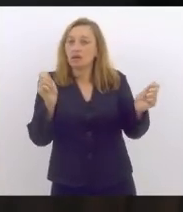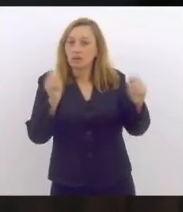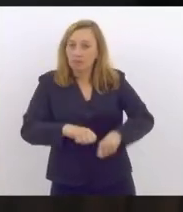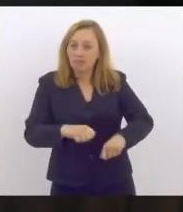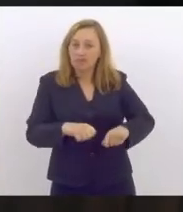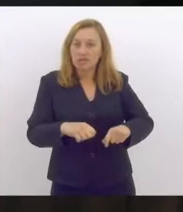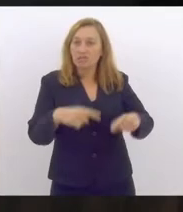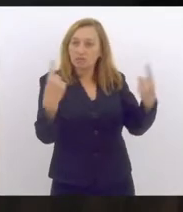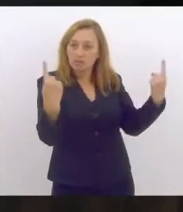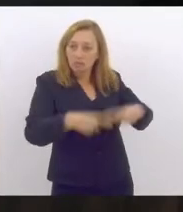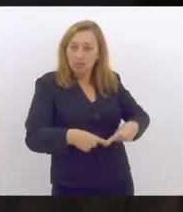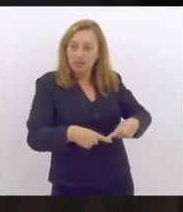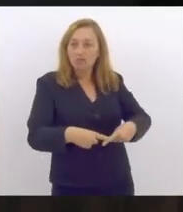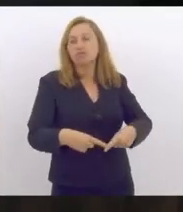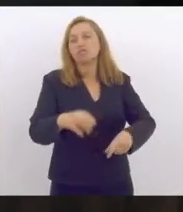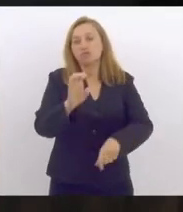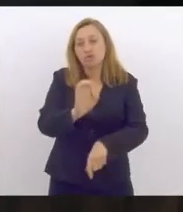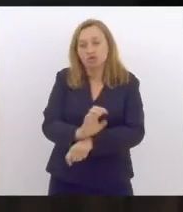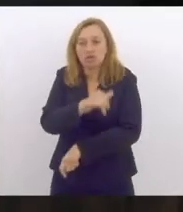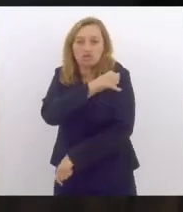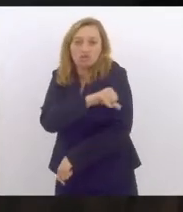Rio de Janeiro. A pista